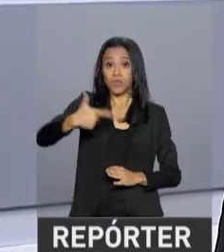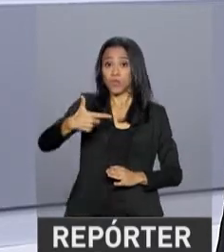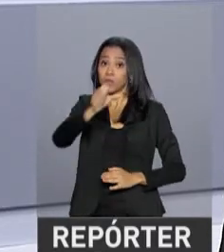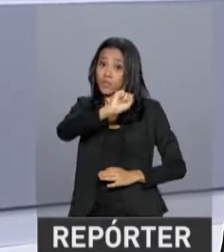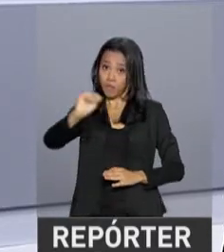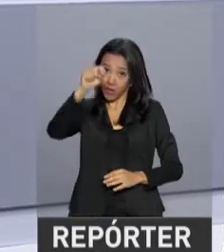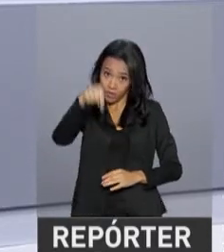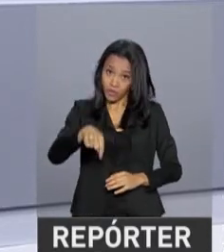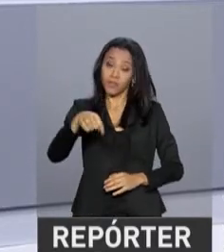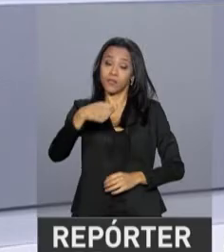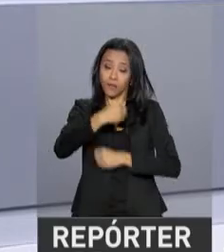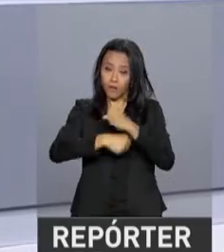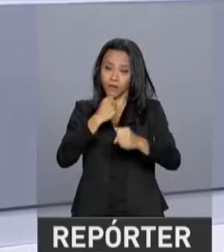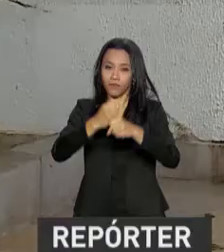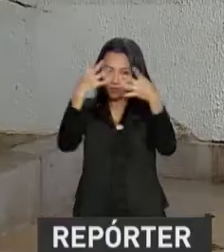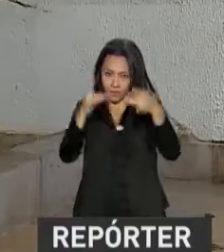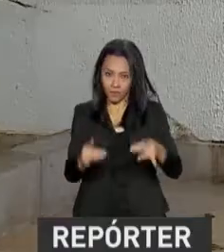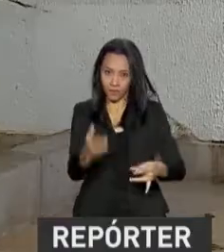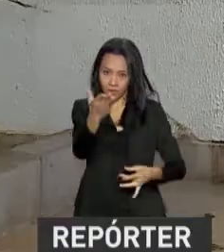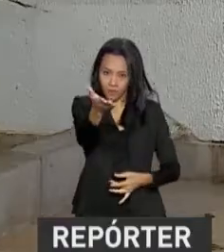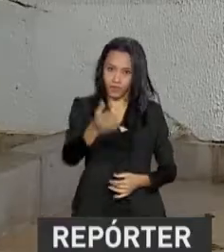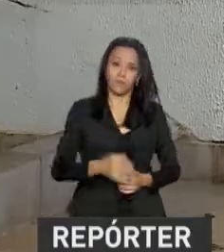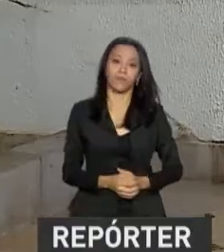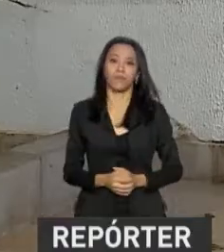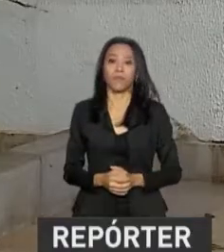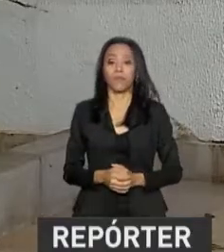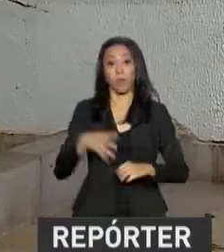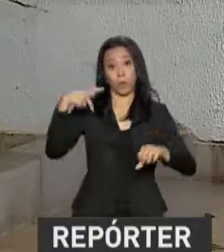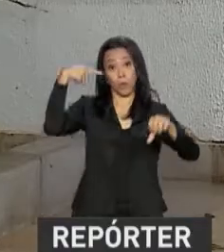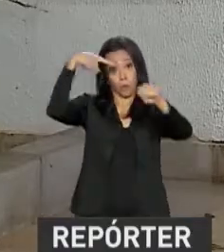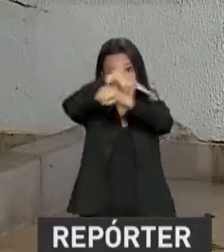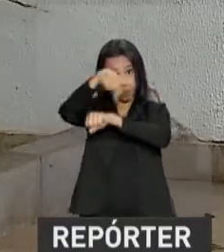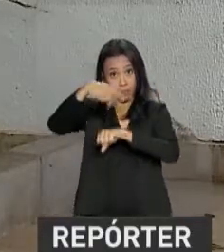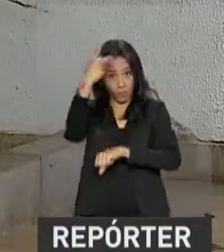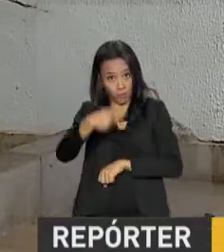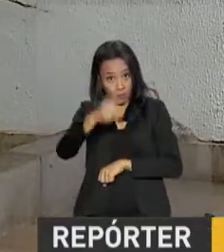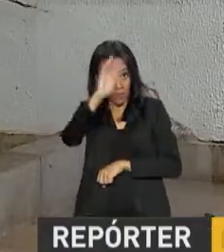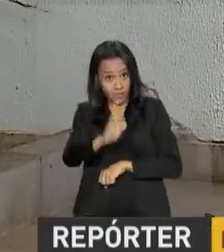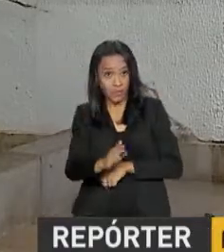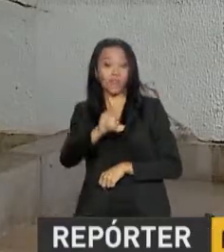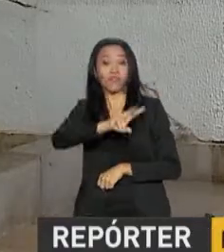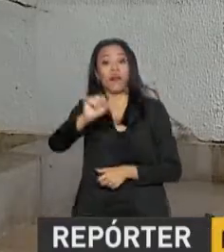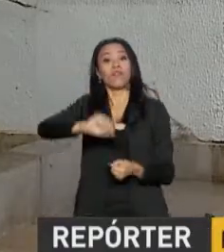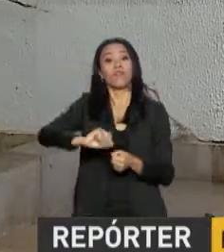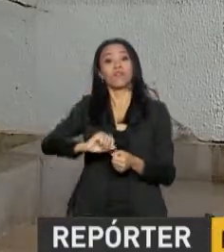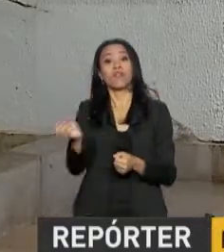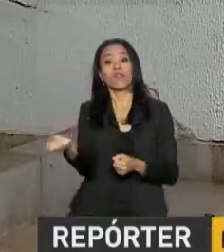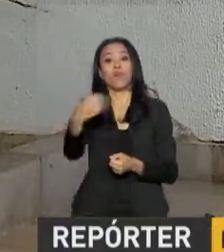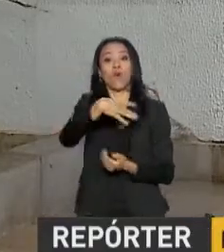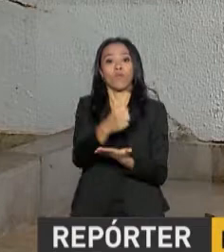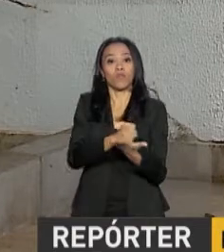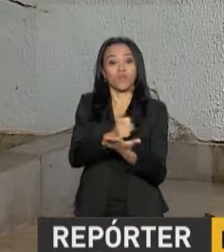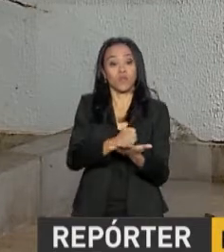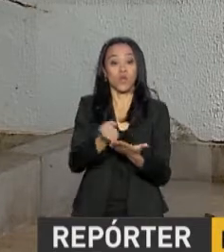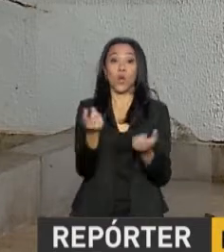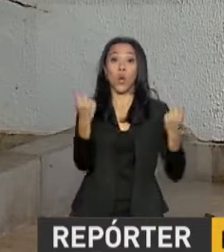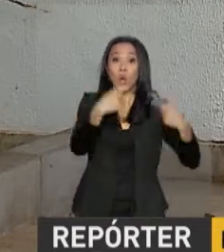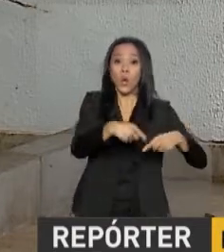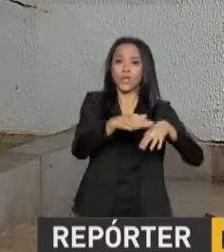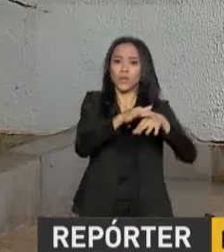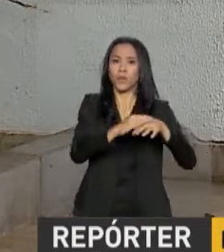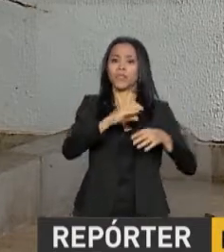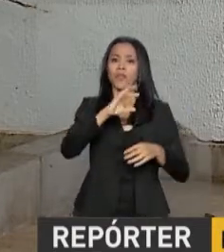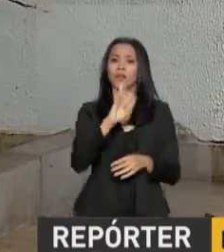lopes tem mais detalhes o país é passar a produzir novos medicamentos contra a hepatite c e também